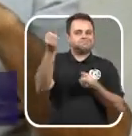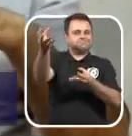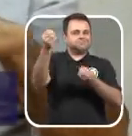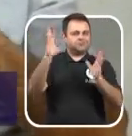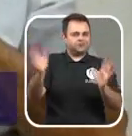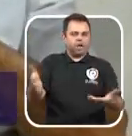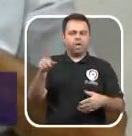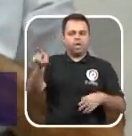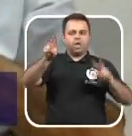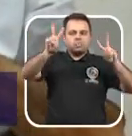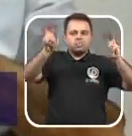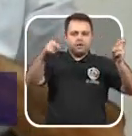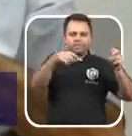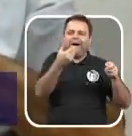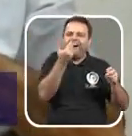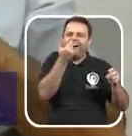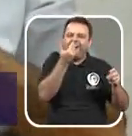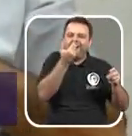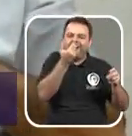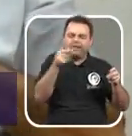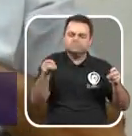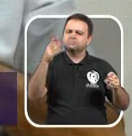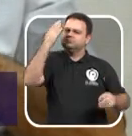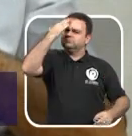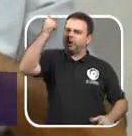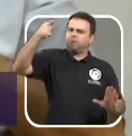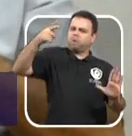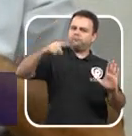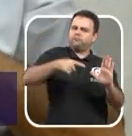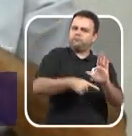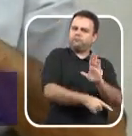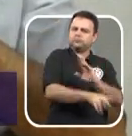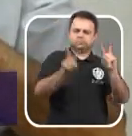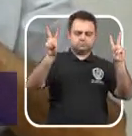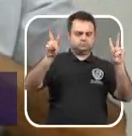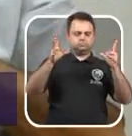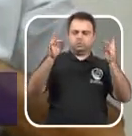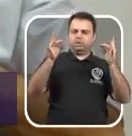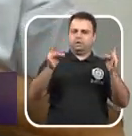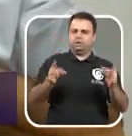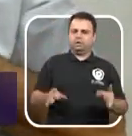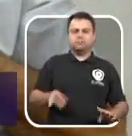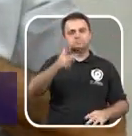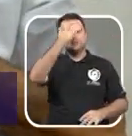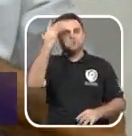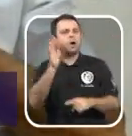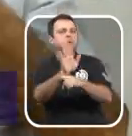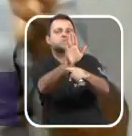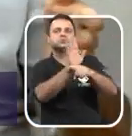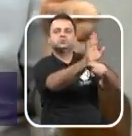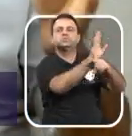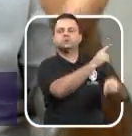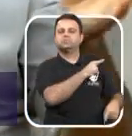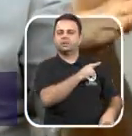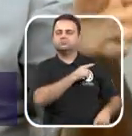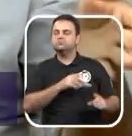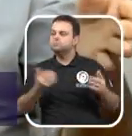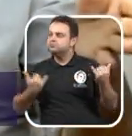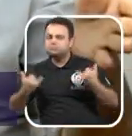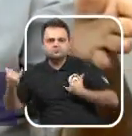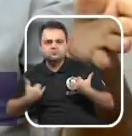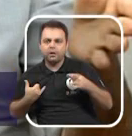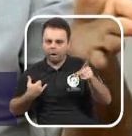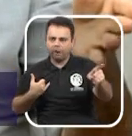entende tudo, ela domina tecnicamente, ela aponta os caminhos e ajuda muita gente. Porque quando ela ficar sabendo que nasceu